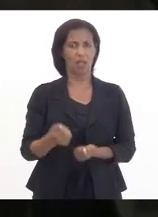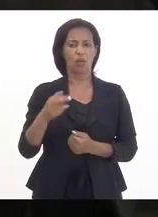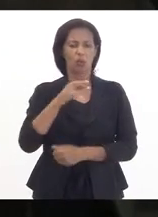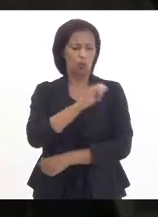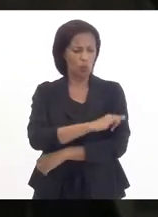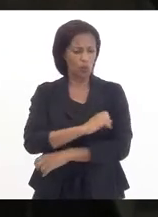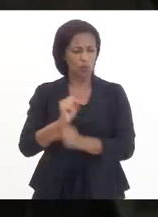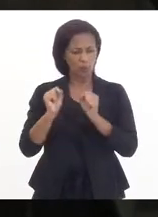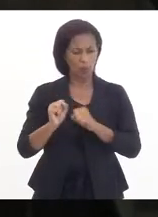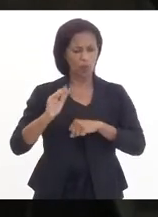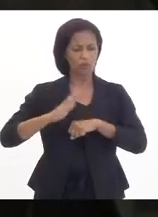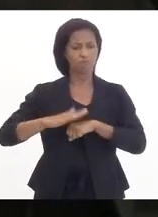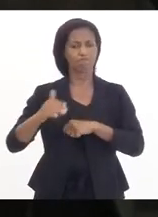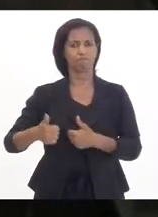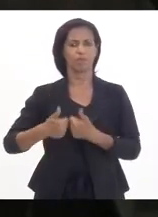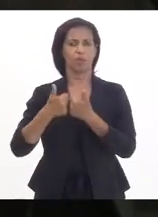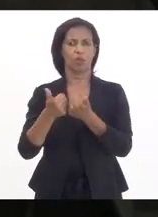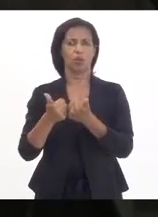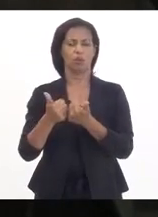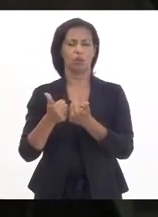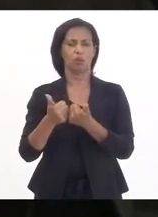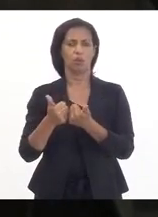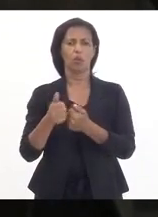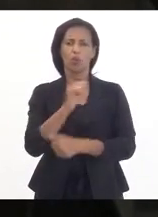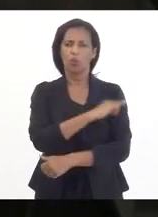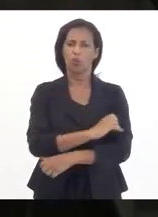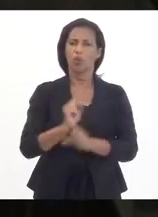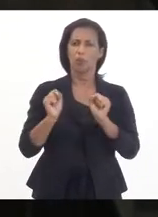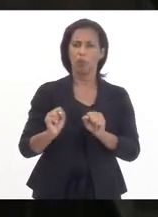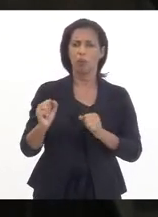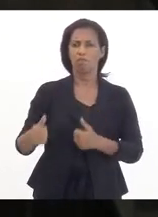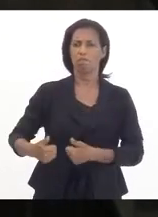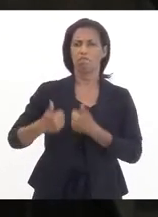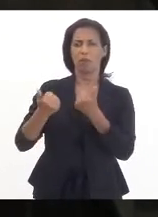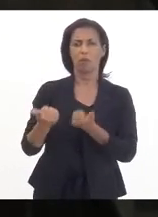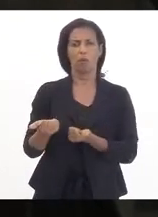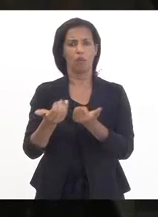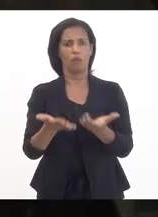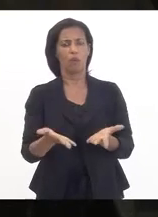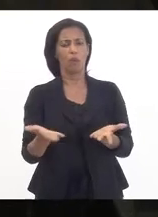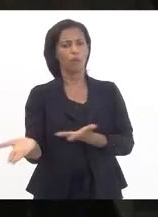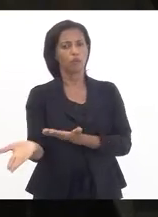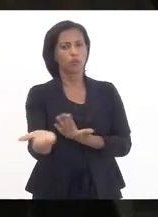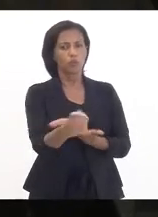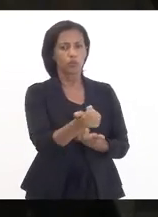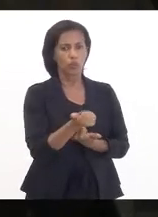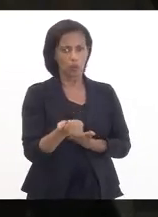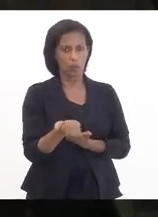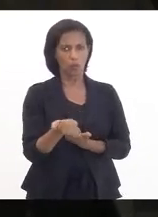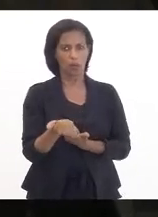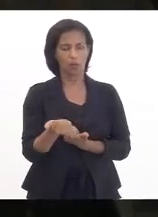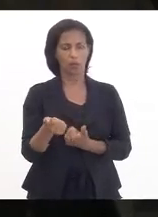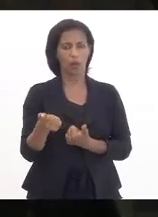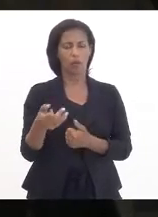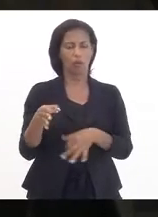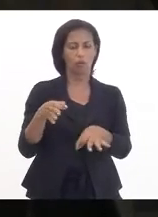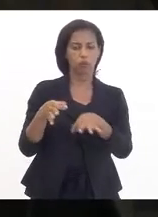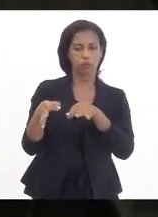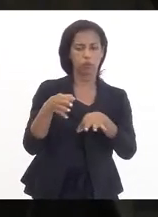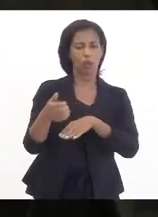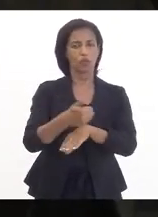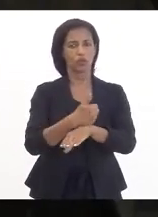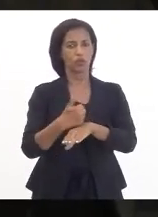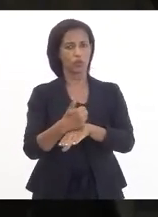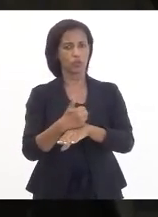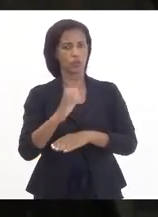Paulo, muito melhor do que isso. O Rio de Janeiro pode ser muito melhor do que isso e pode oferecer para a nossa juventude popular uma alternativa de dignidade,